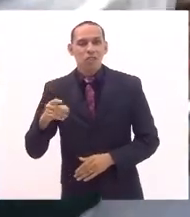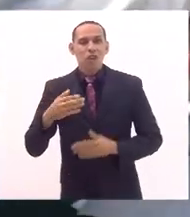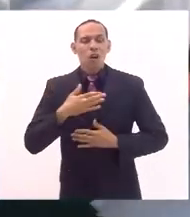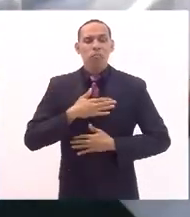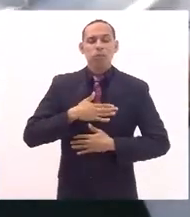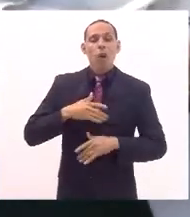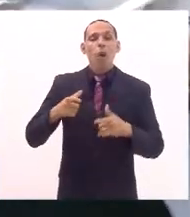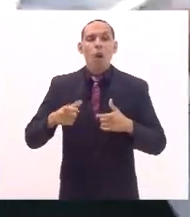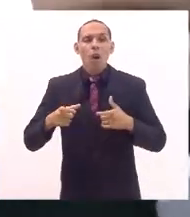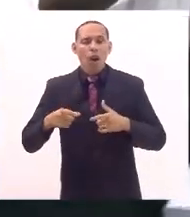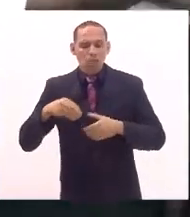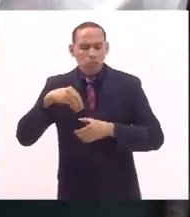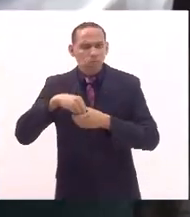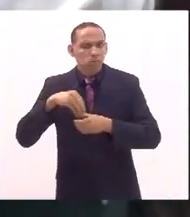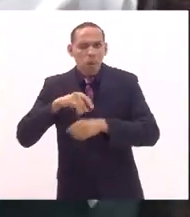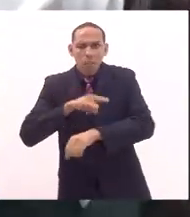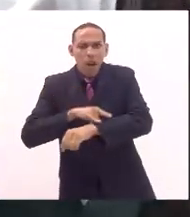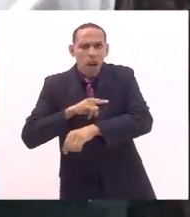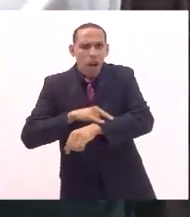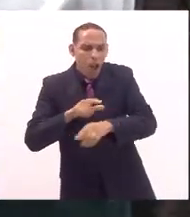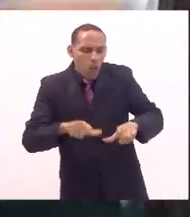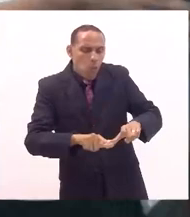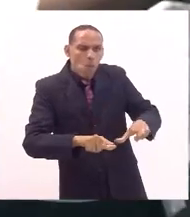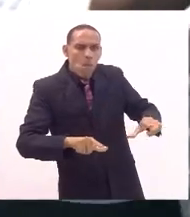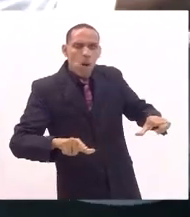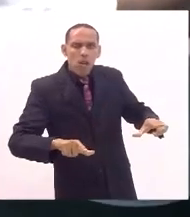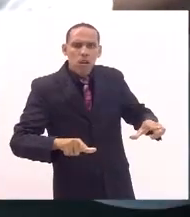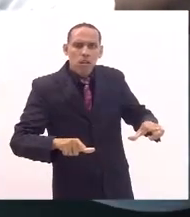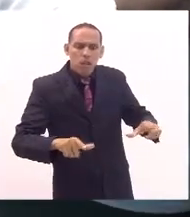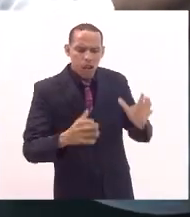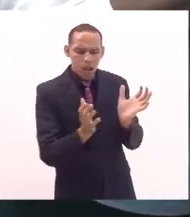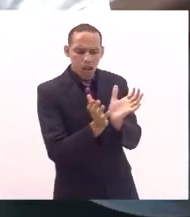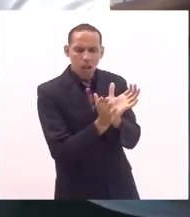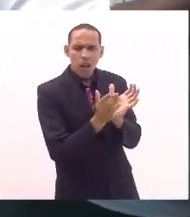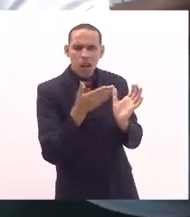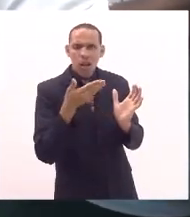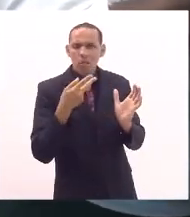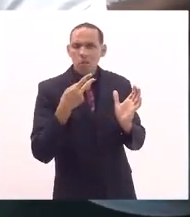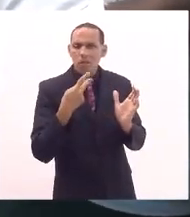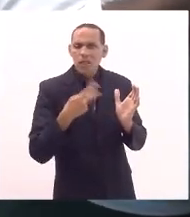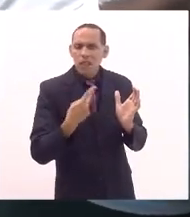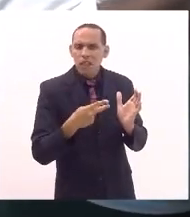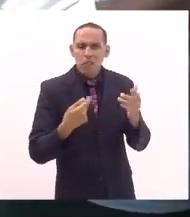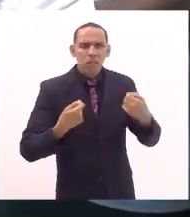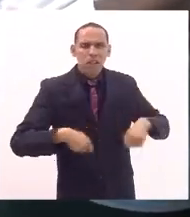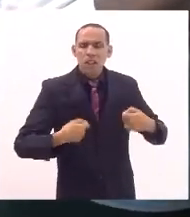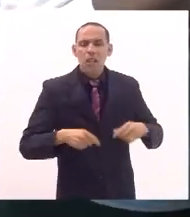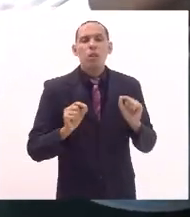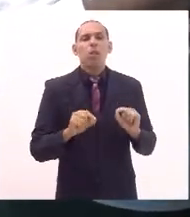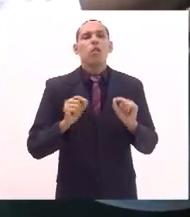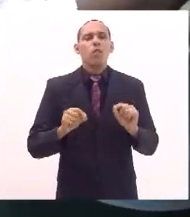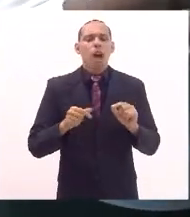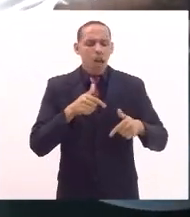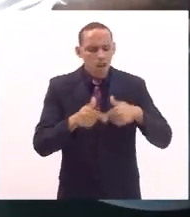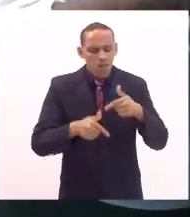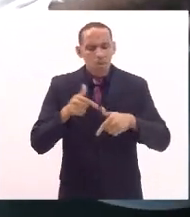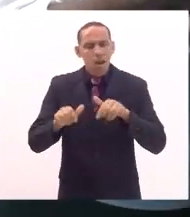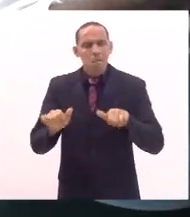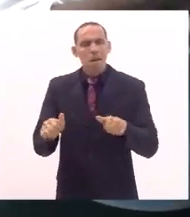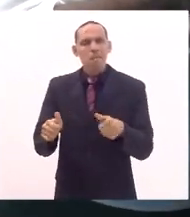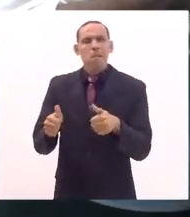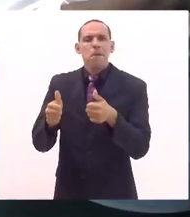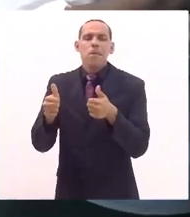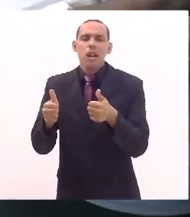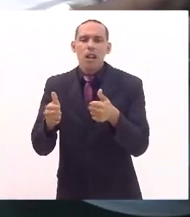banheiros pensa categoria que precisa ter condições de trabalho uma categoria que